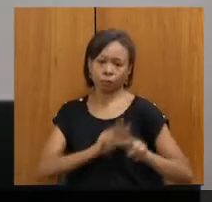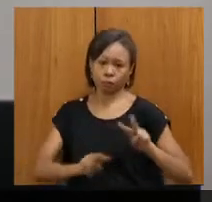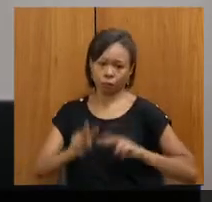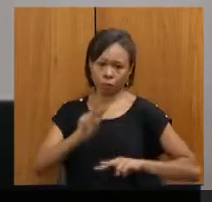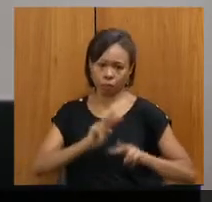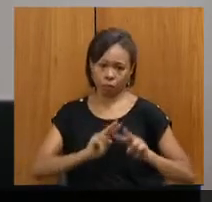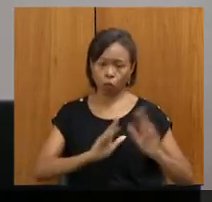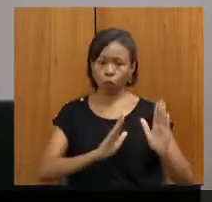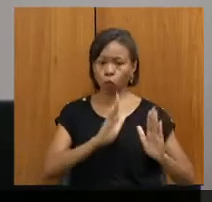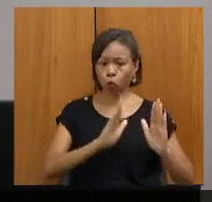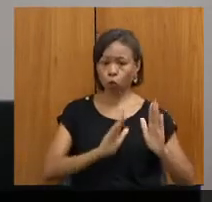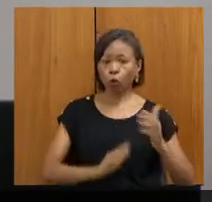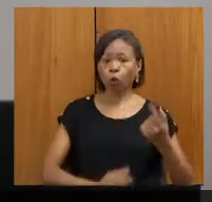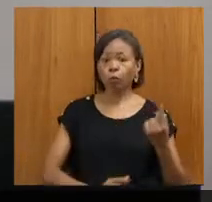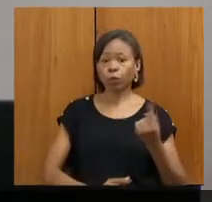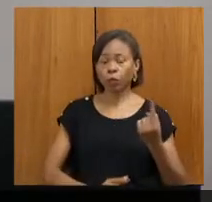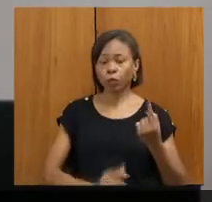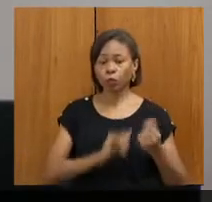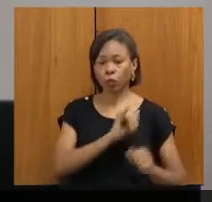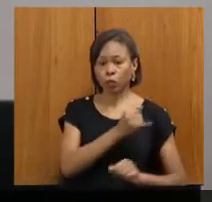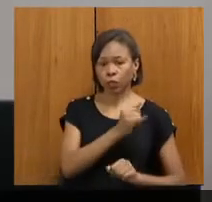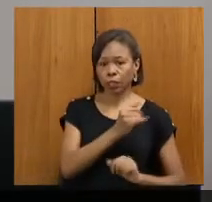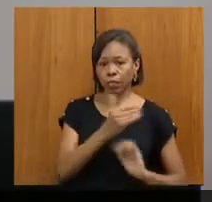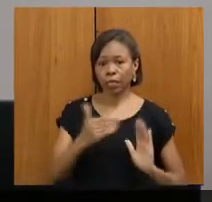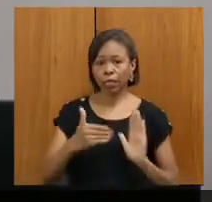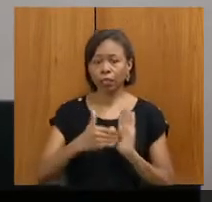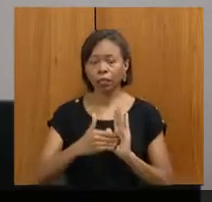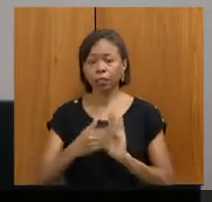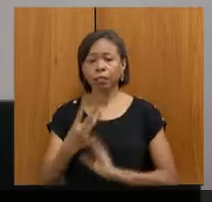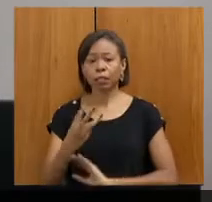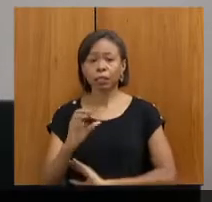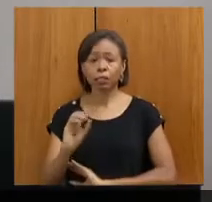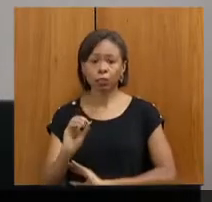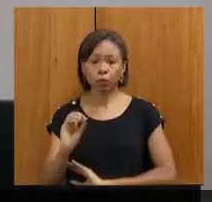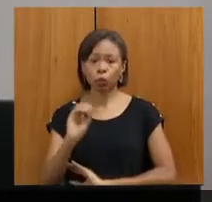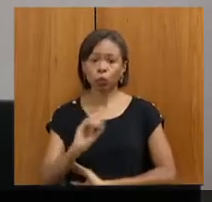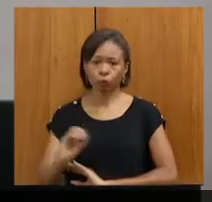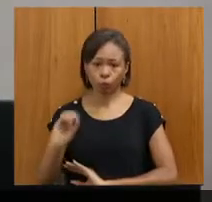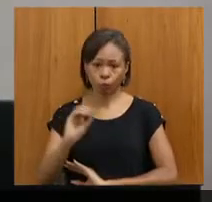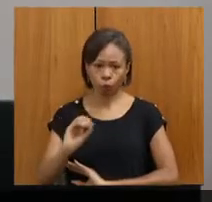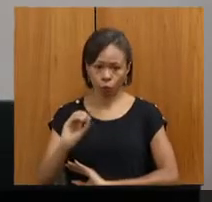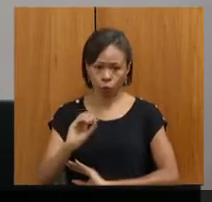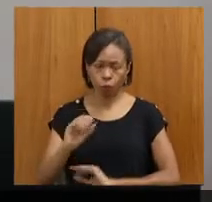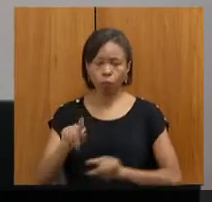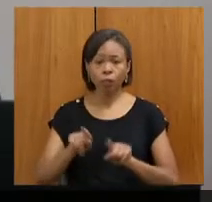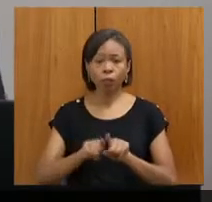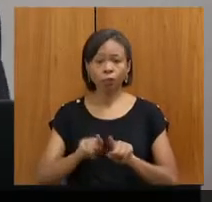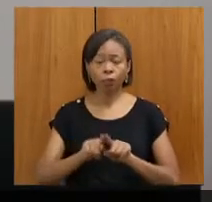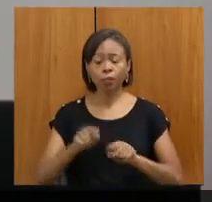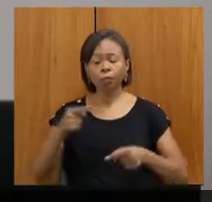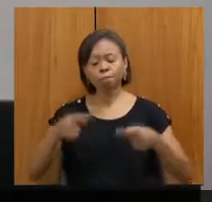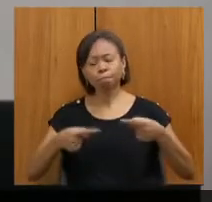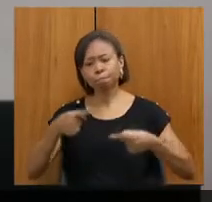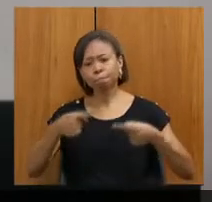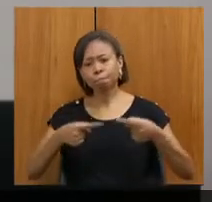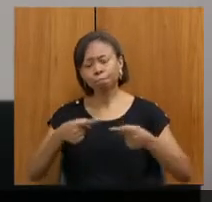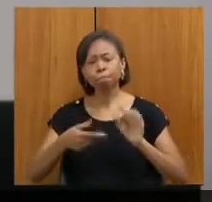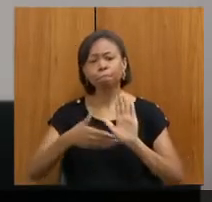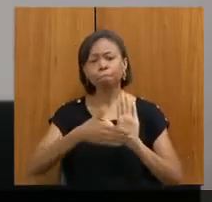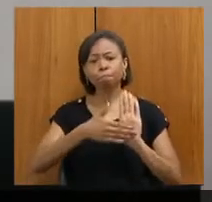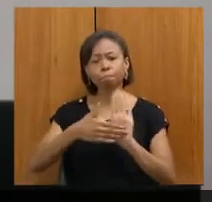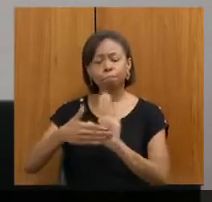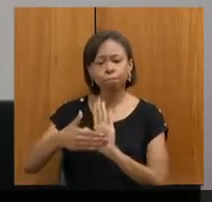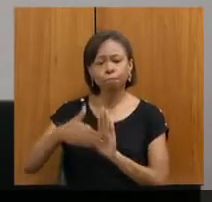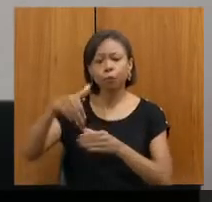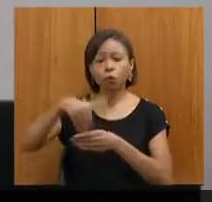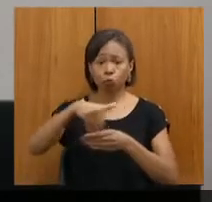de 1º de Janeiro a 30 de outubro e a discutir e votar proposições das